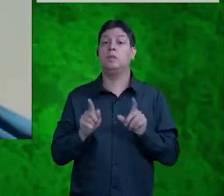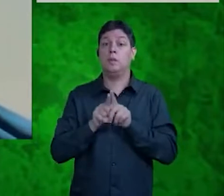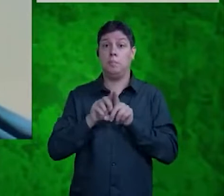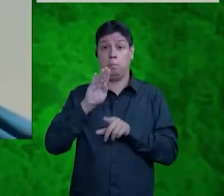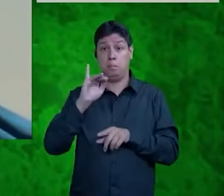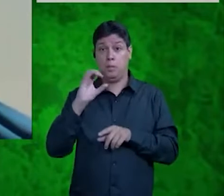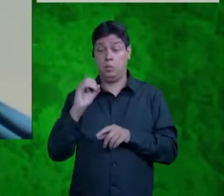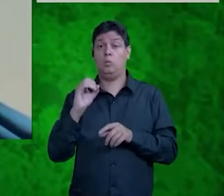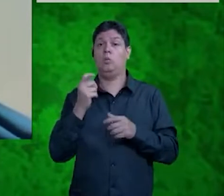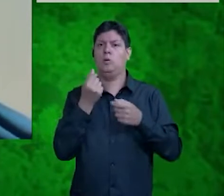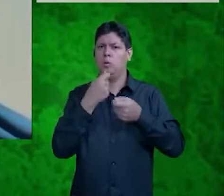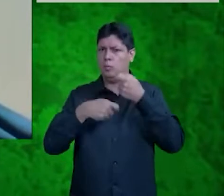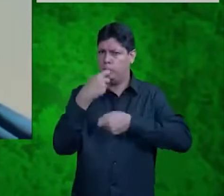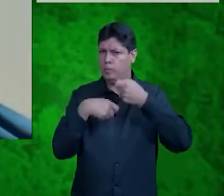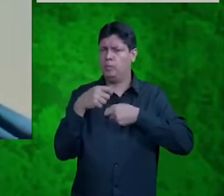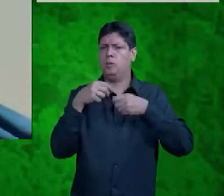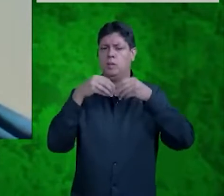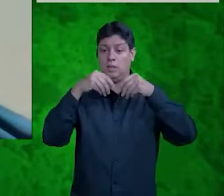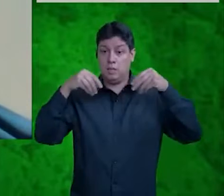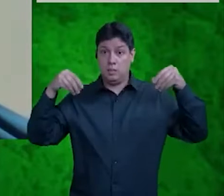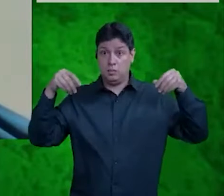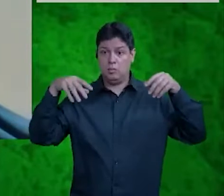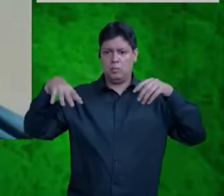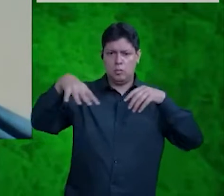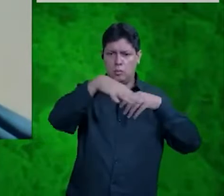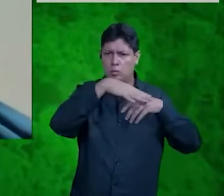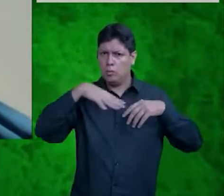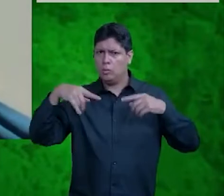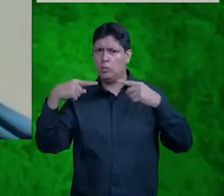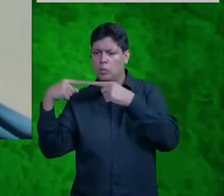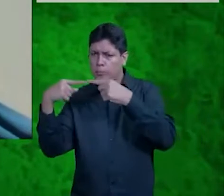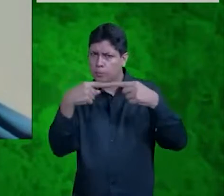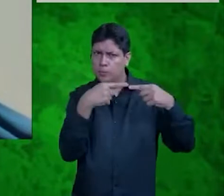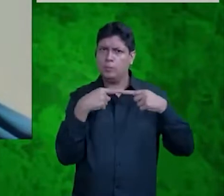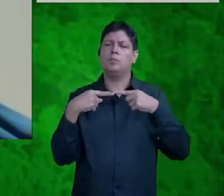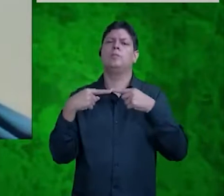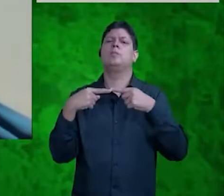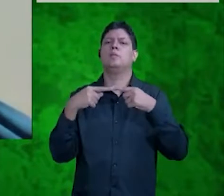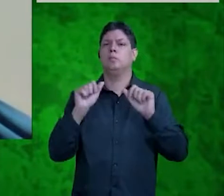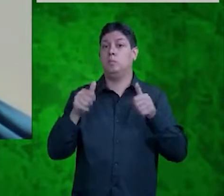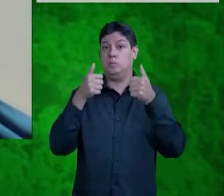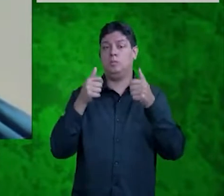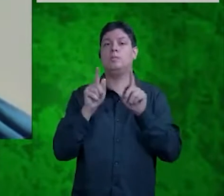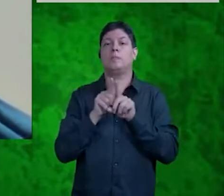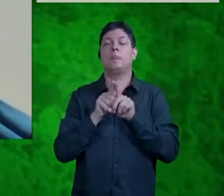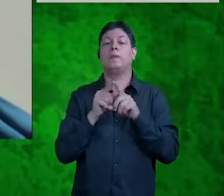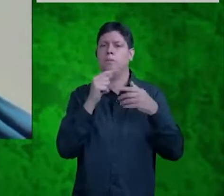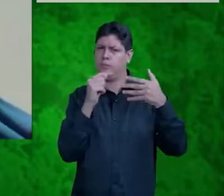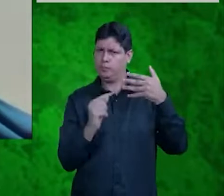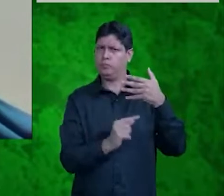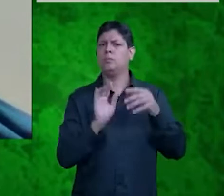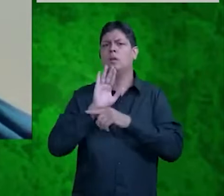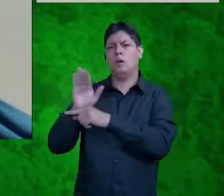boa ocupação. Então, essas medidas vão automaticamente auxiliar no combate ao crime. Então, e